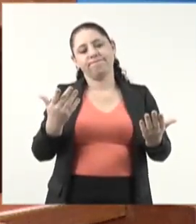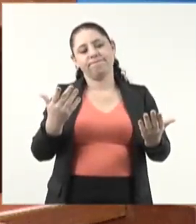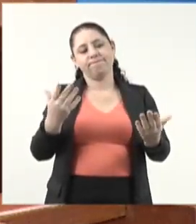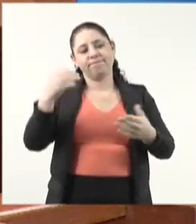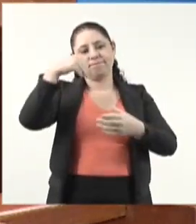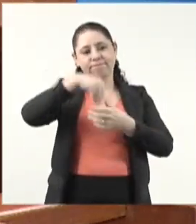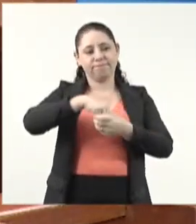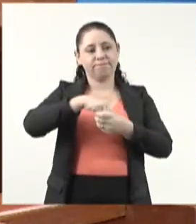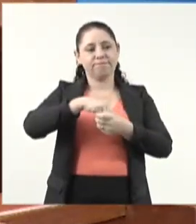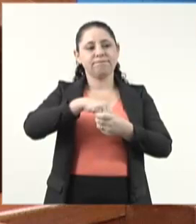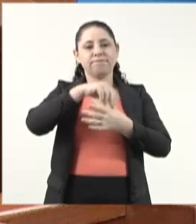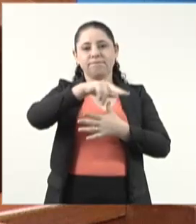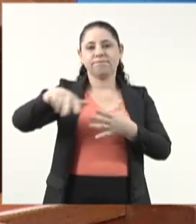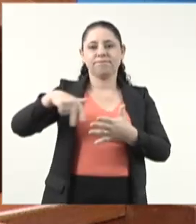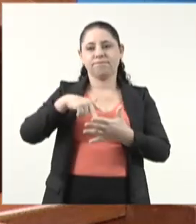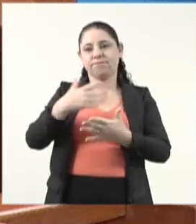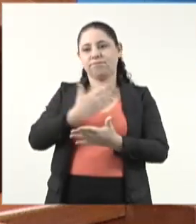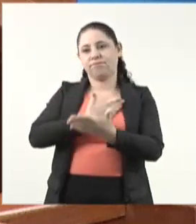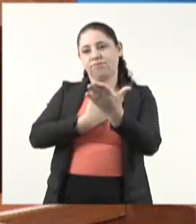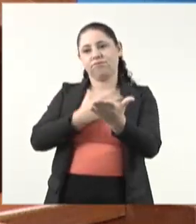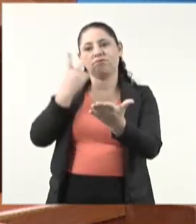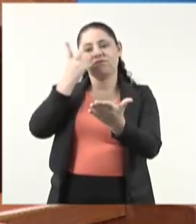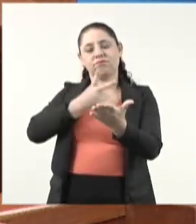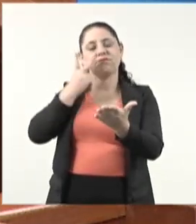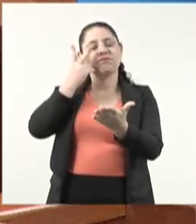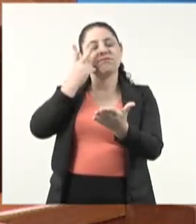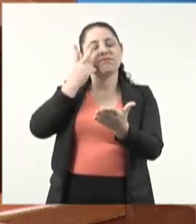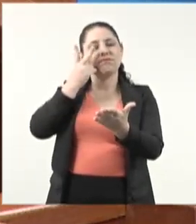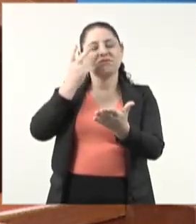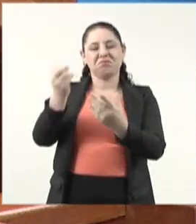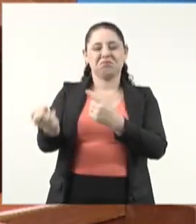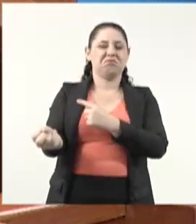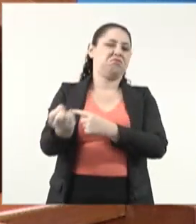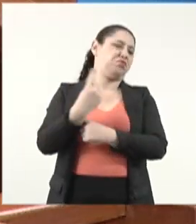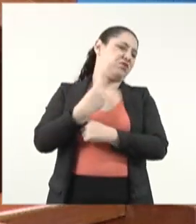do nosso plenário, ter um dos colegas vereadores a me agredir, né,